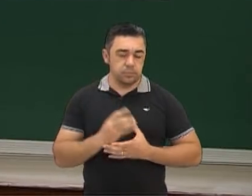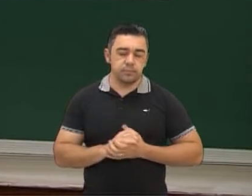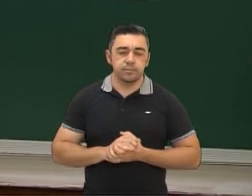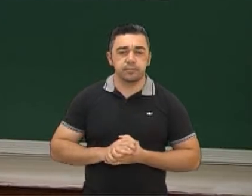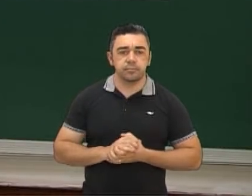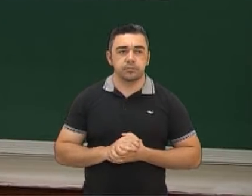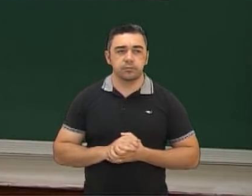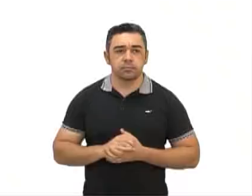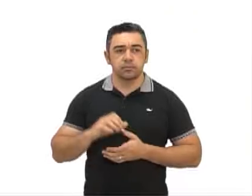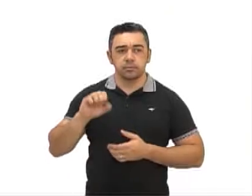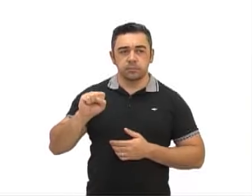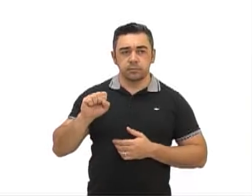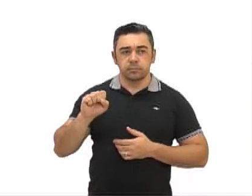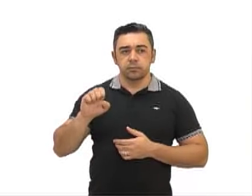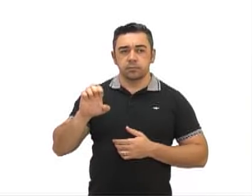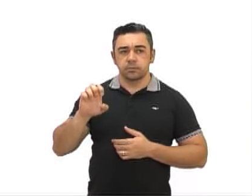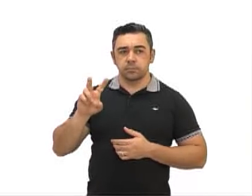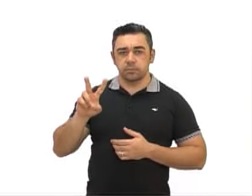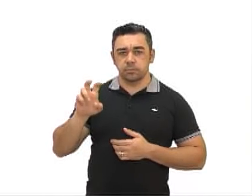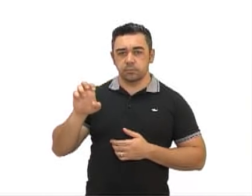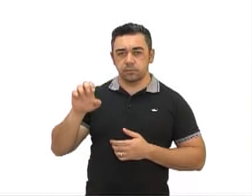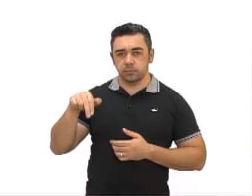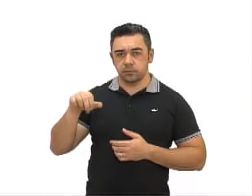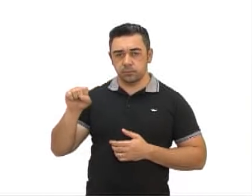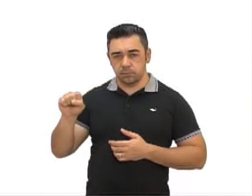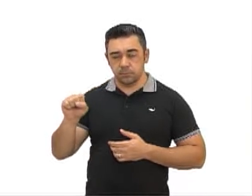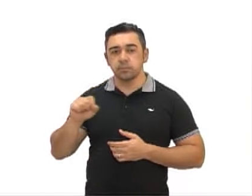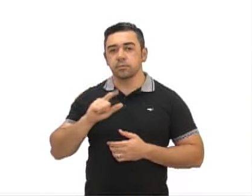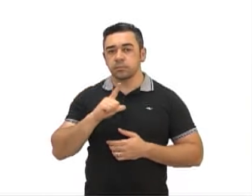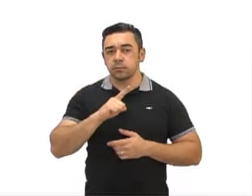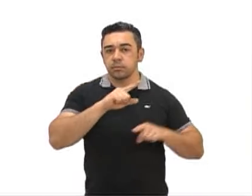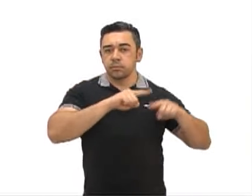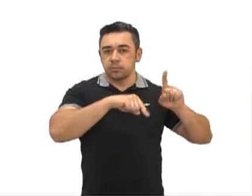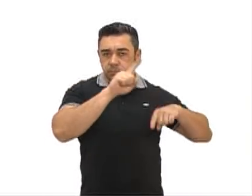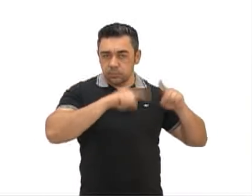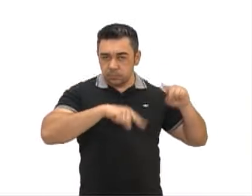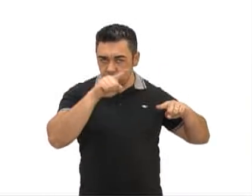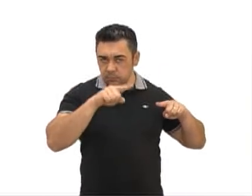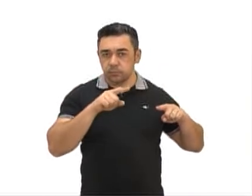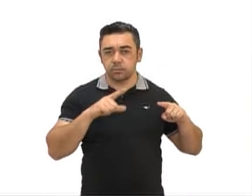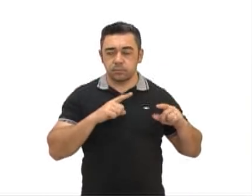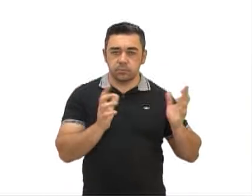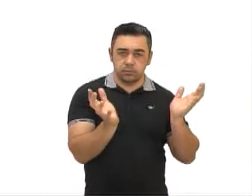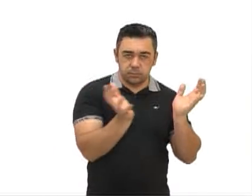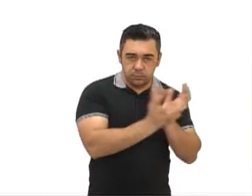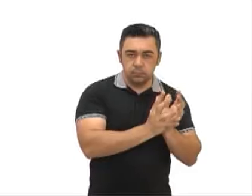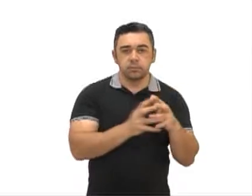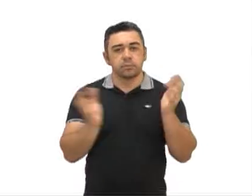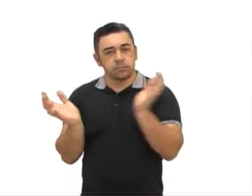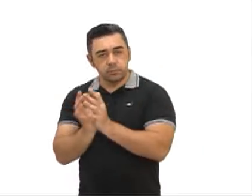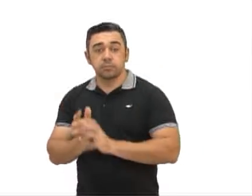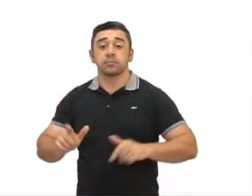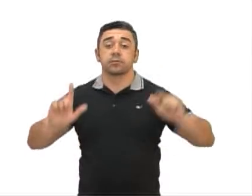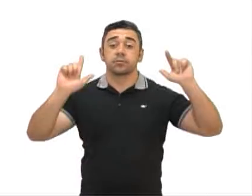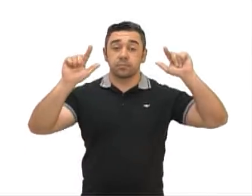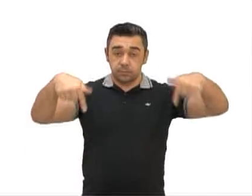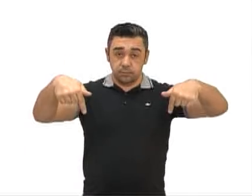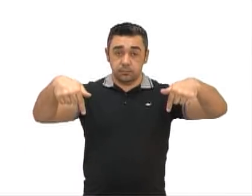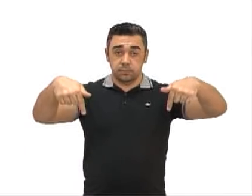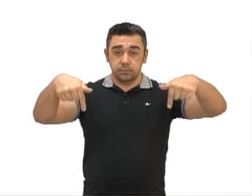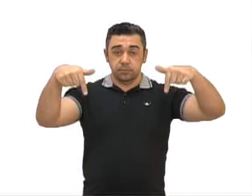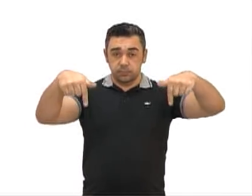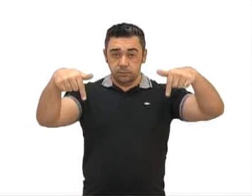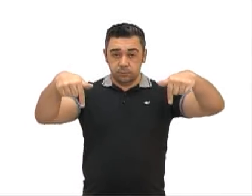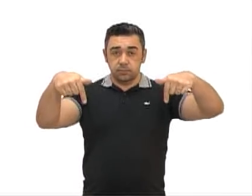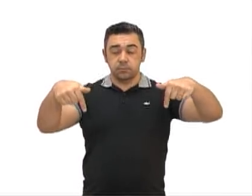rugby sevens é uma variação do rugby union, sendo disputado por 2 equipes de 7